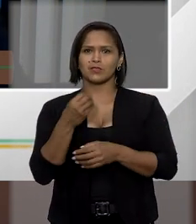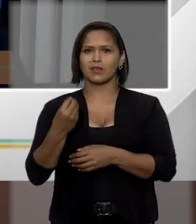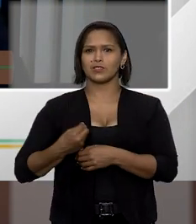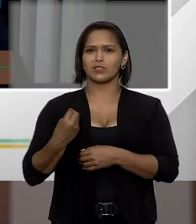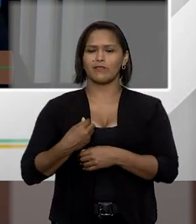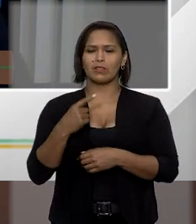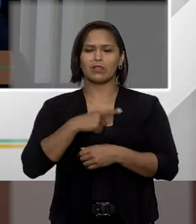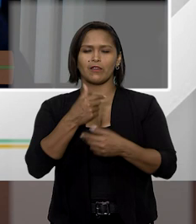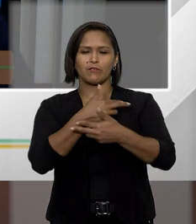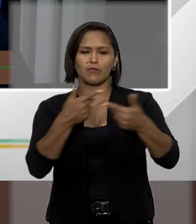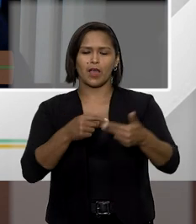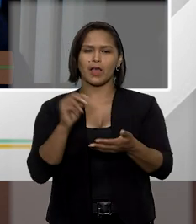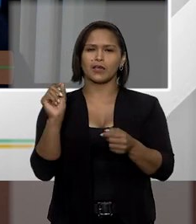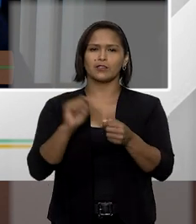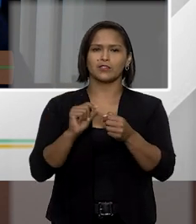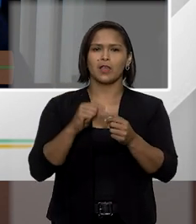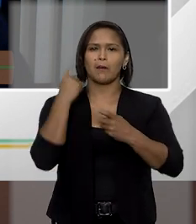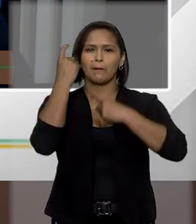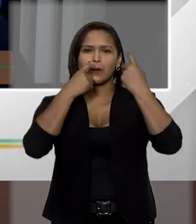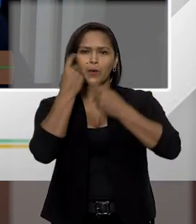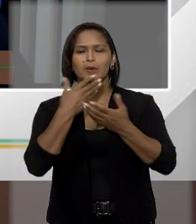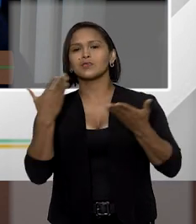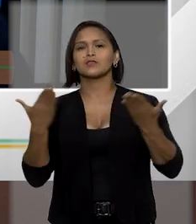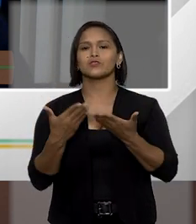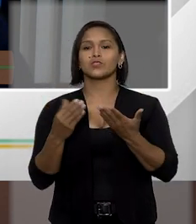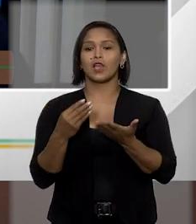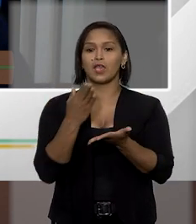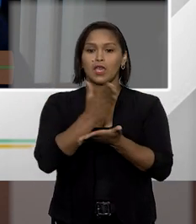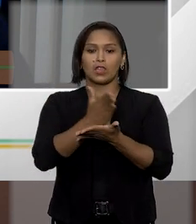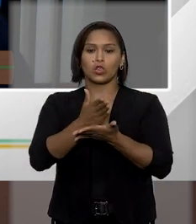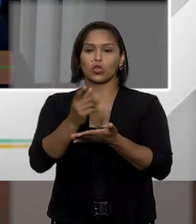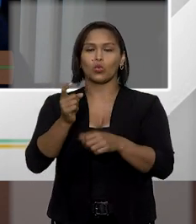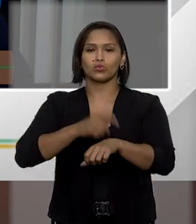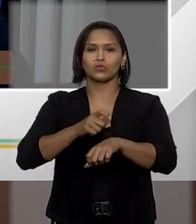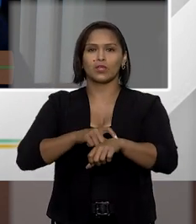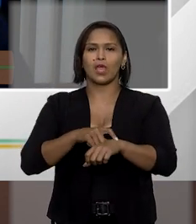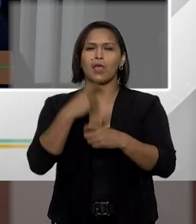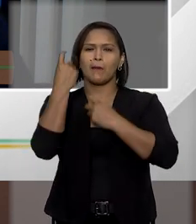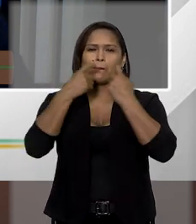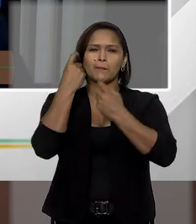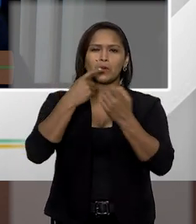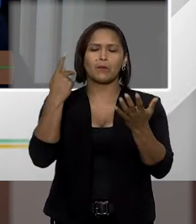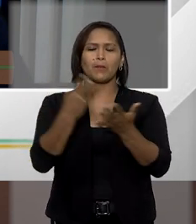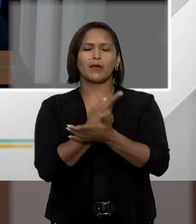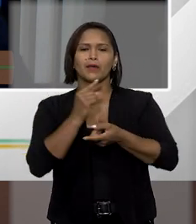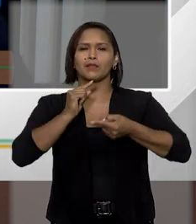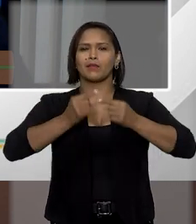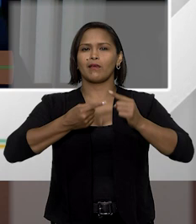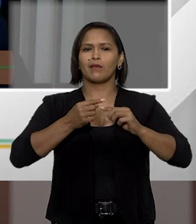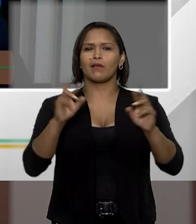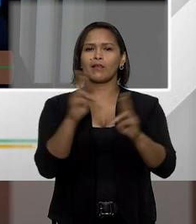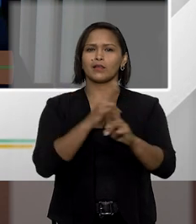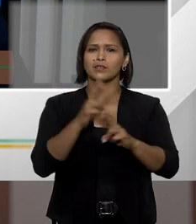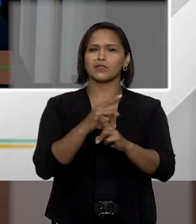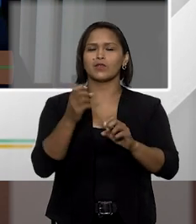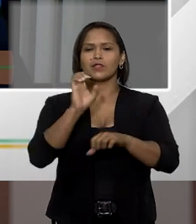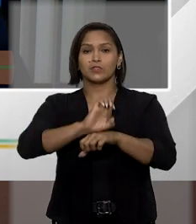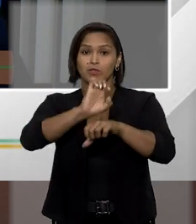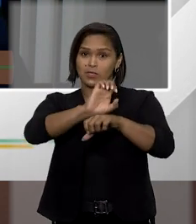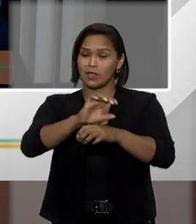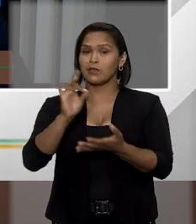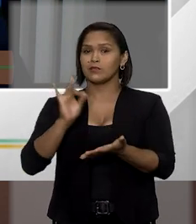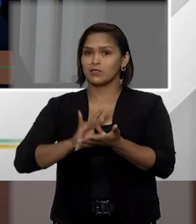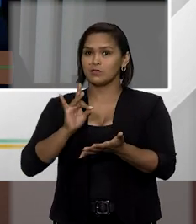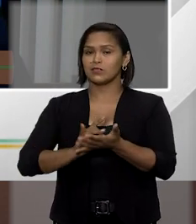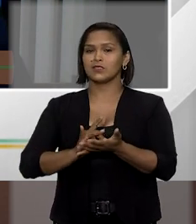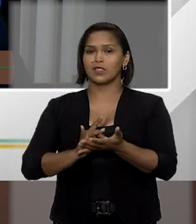pessoas têm os seus afazeres, têm as suas preocupações, e a todo momento ficarem se preocupando com questões relacionadas ao funcionamento do Estado